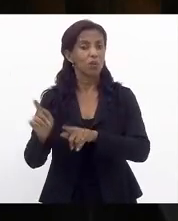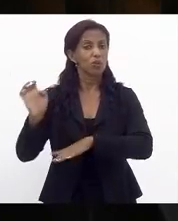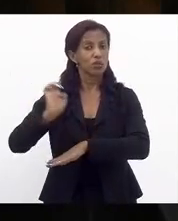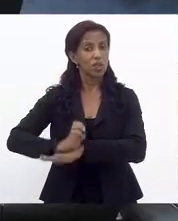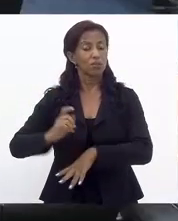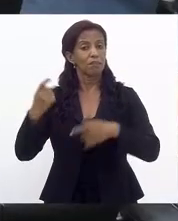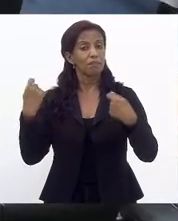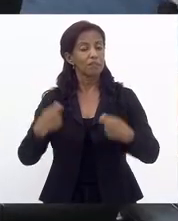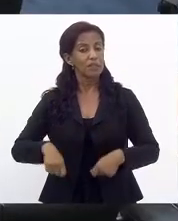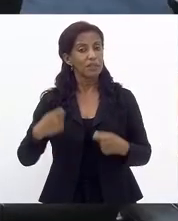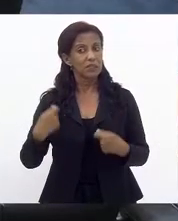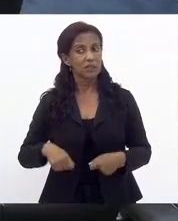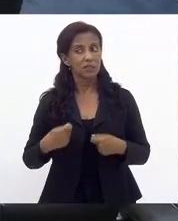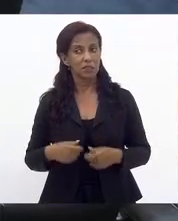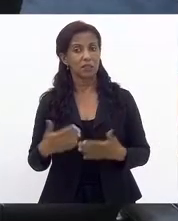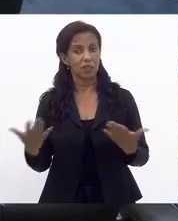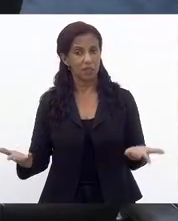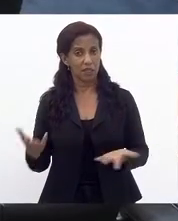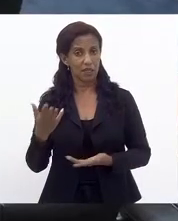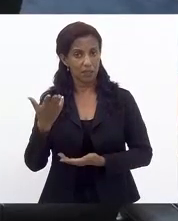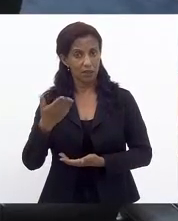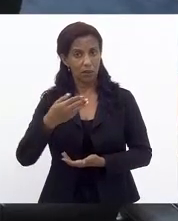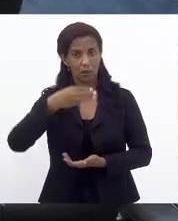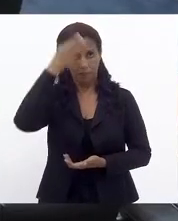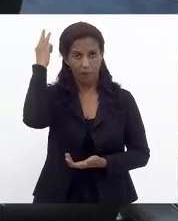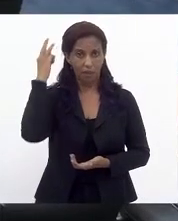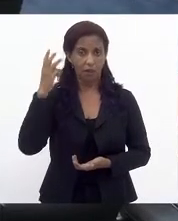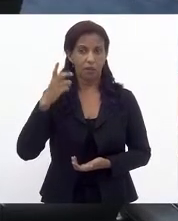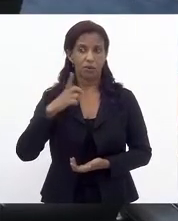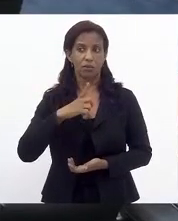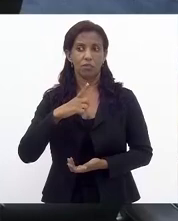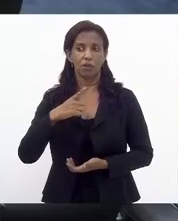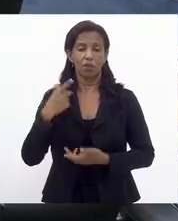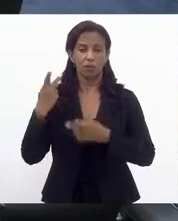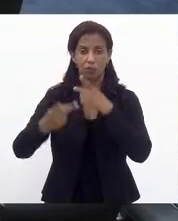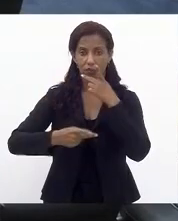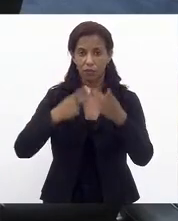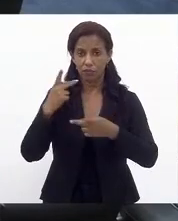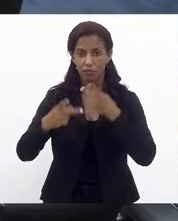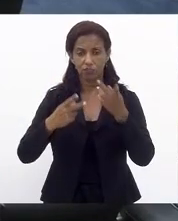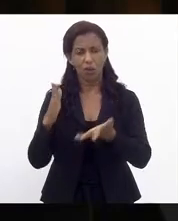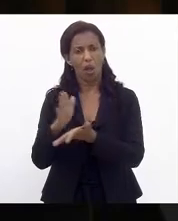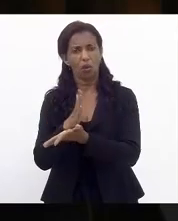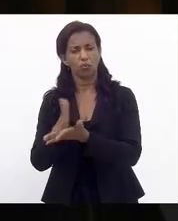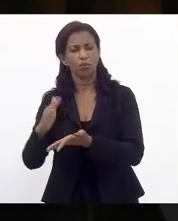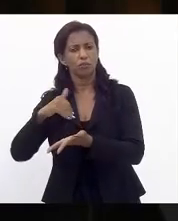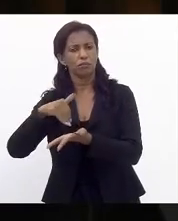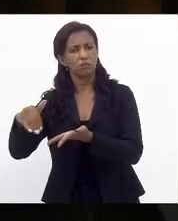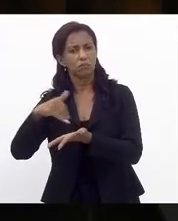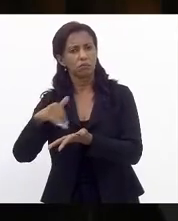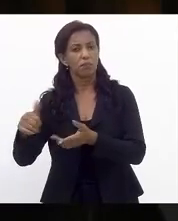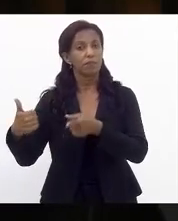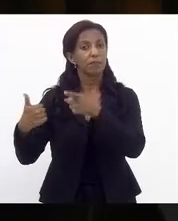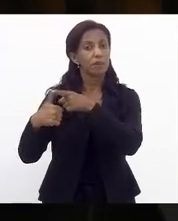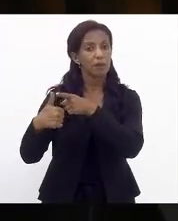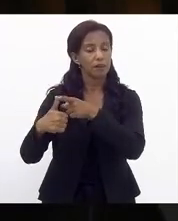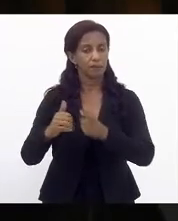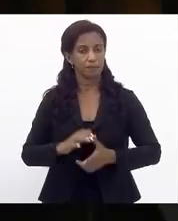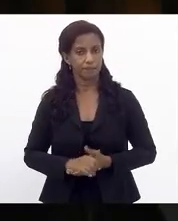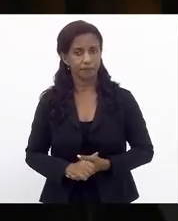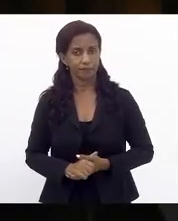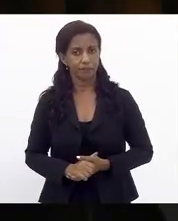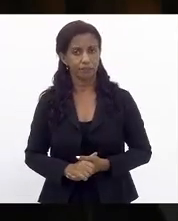precisa E aí Márcio eu tenho falado com alguns secretários primeiros